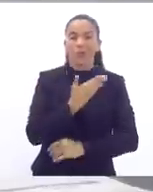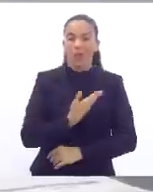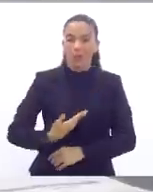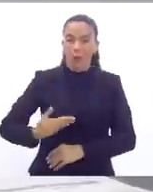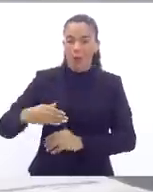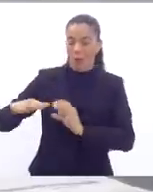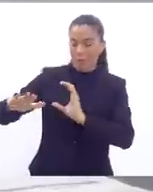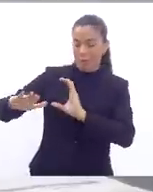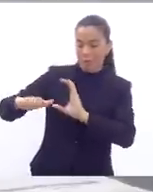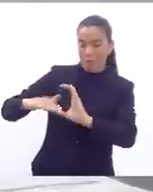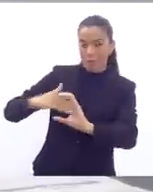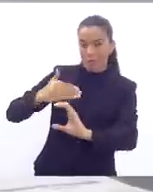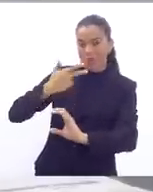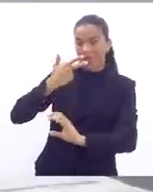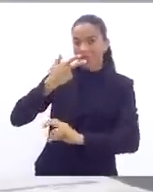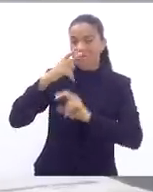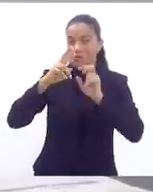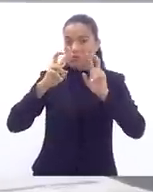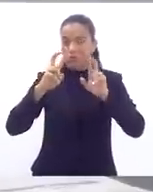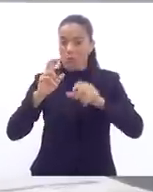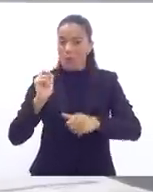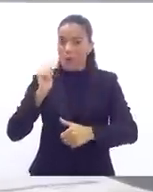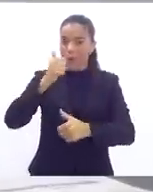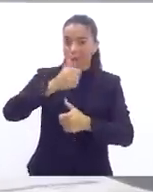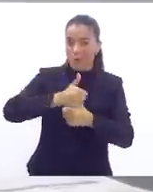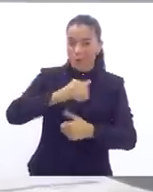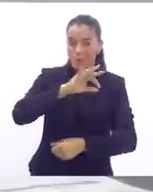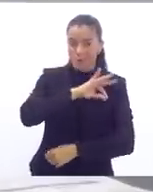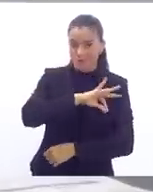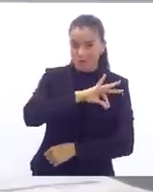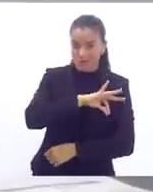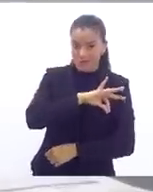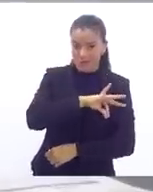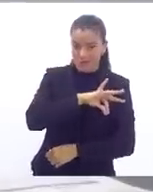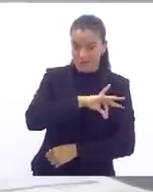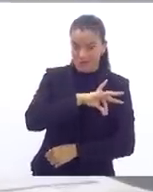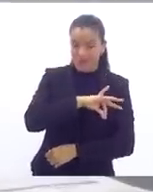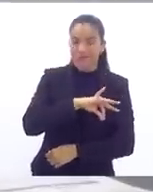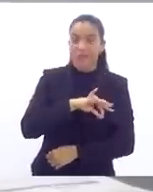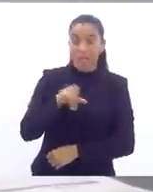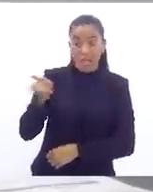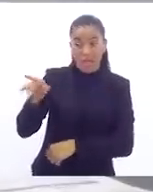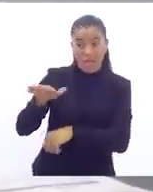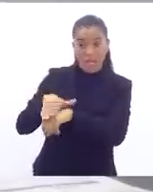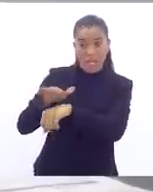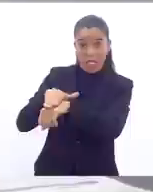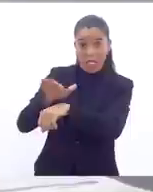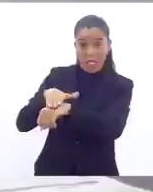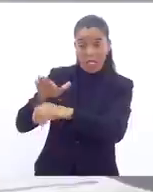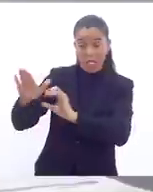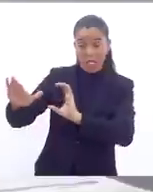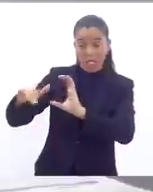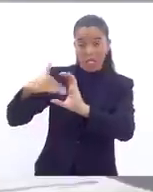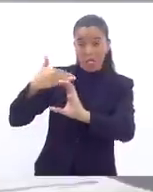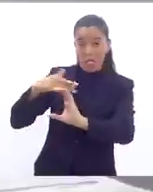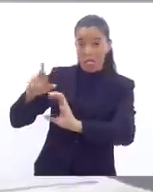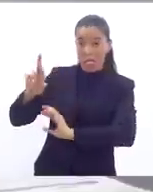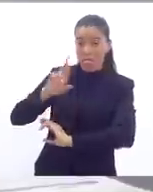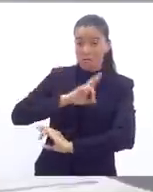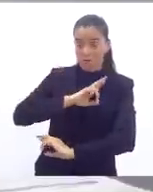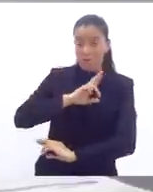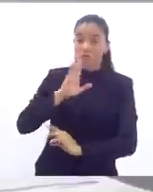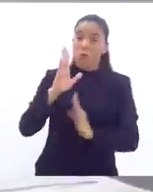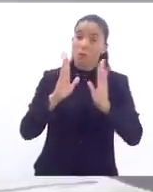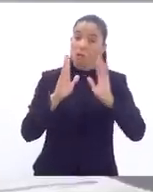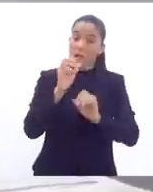da reposição salarial de 22 ele que mandou mensagem a reposição salarial de 22